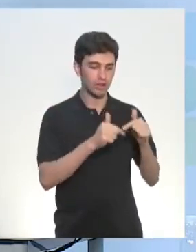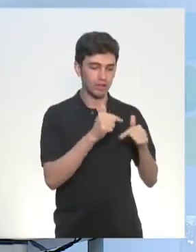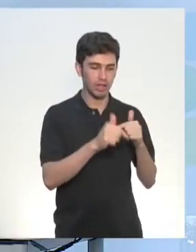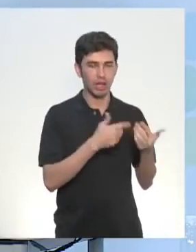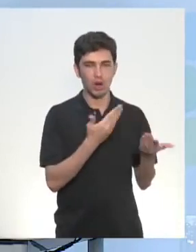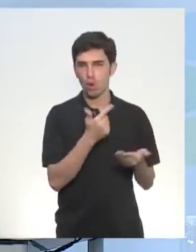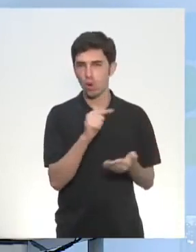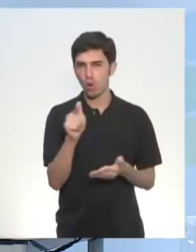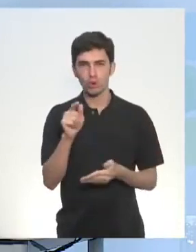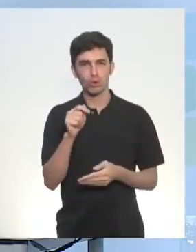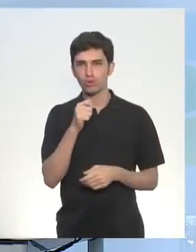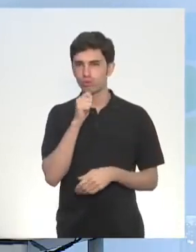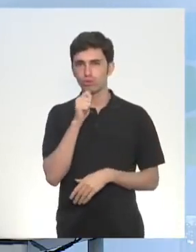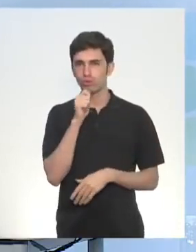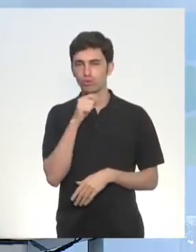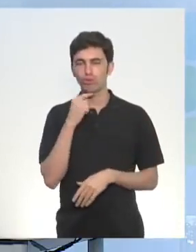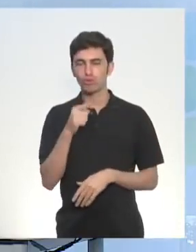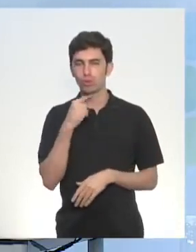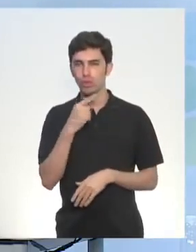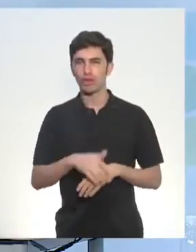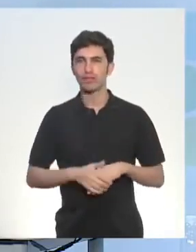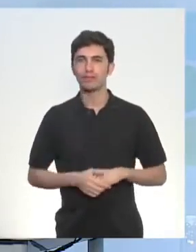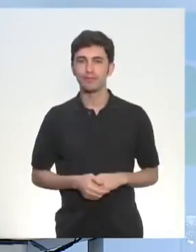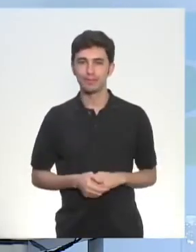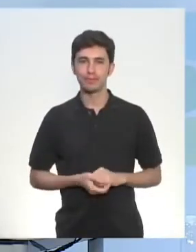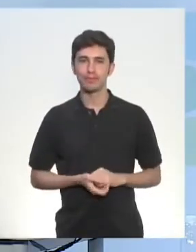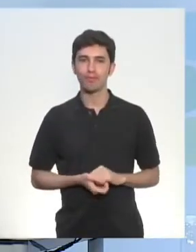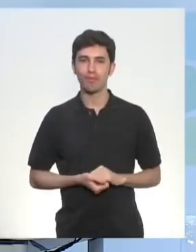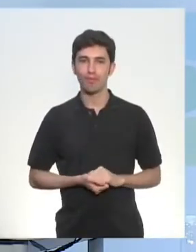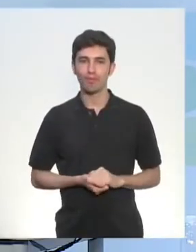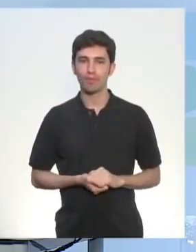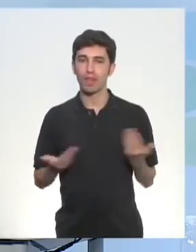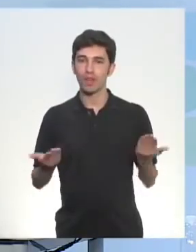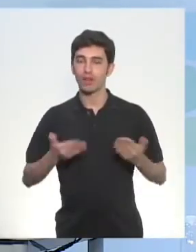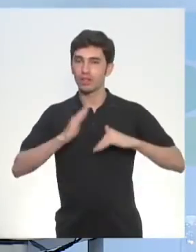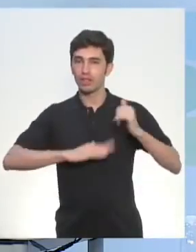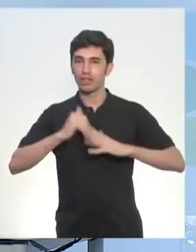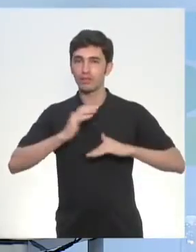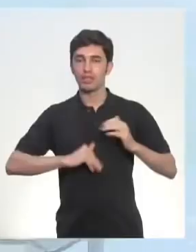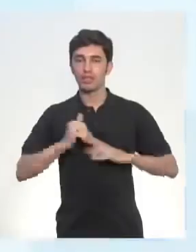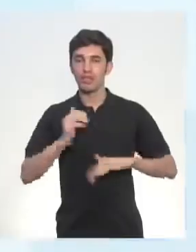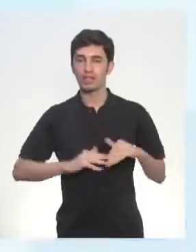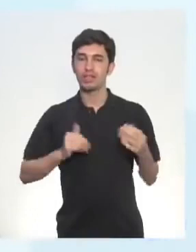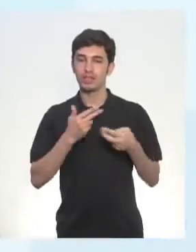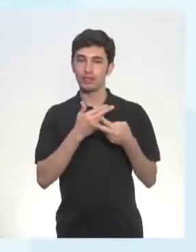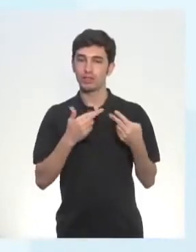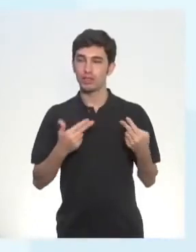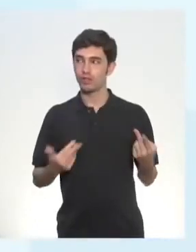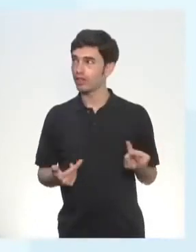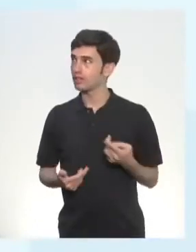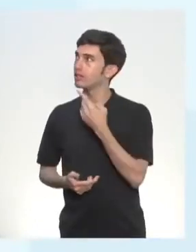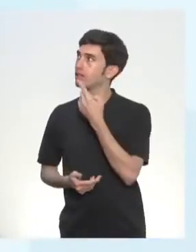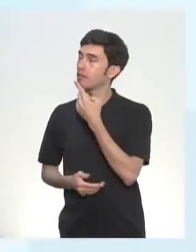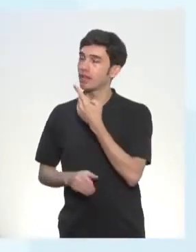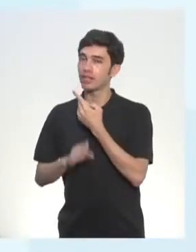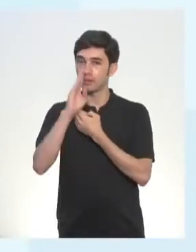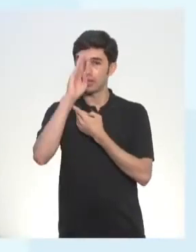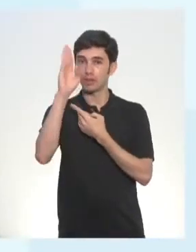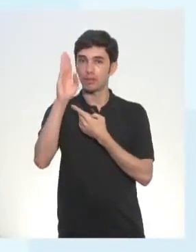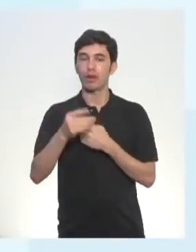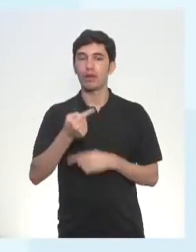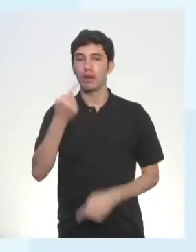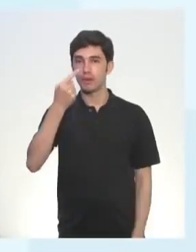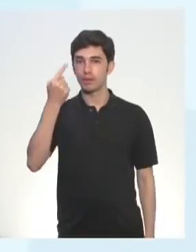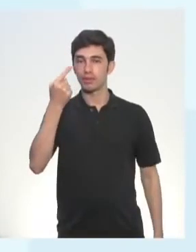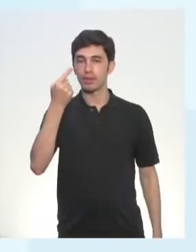aí com vocês, alunos, tá? Vamos lá. Bom, vamos agora às habilidades na tela, estão várias habilidades aí, mas olha a habilidade principal aqui, que é a